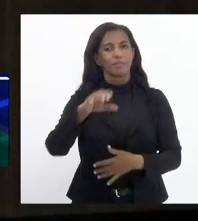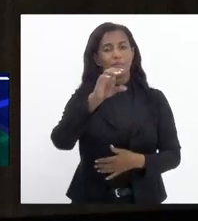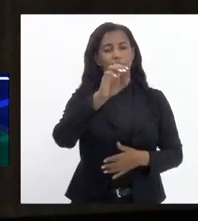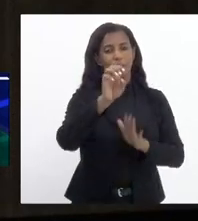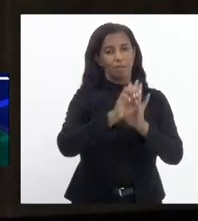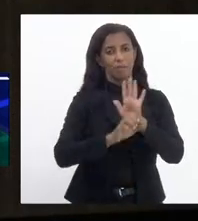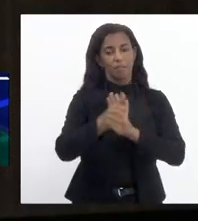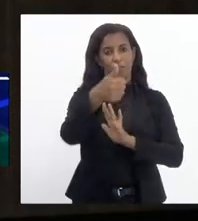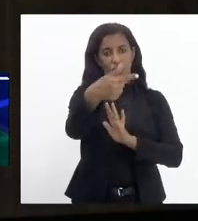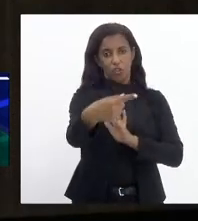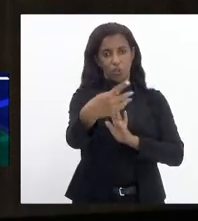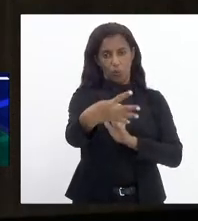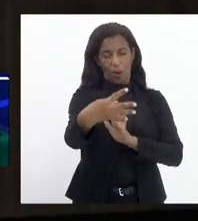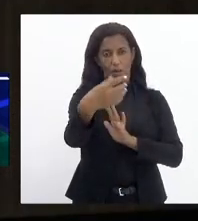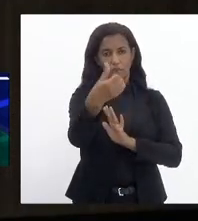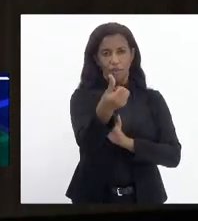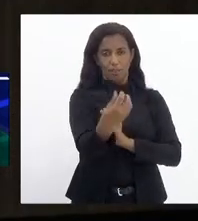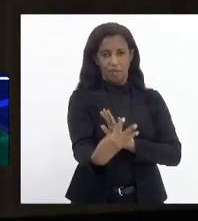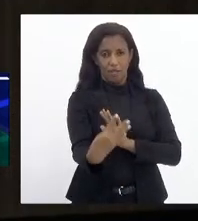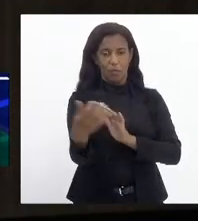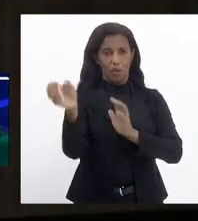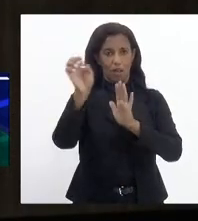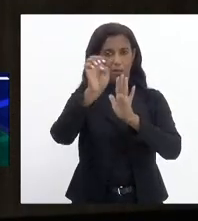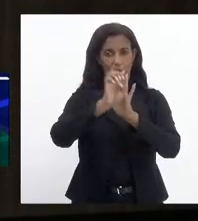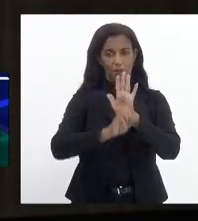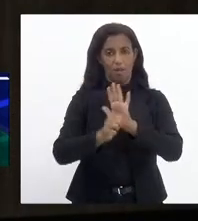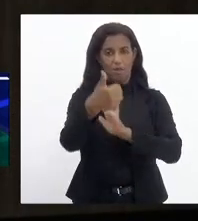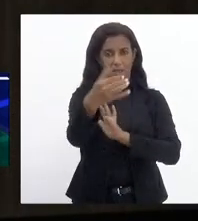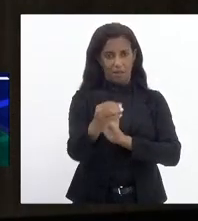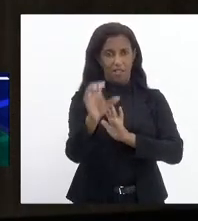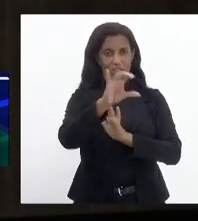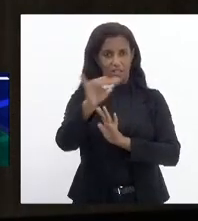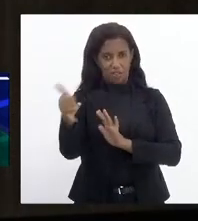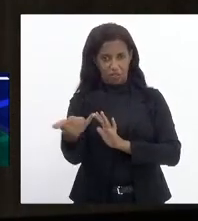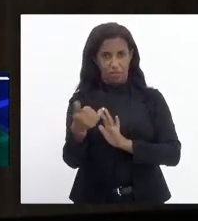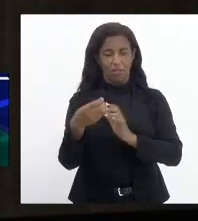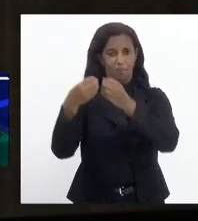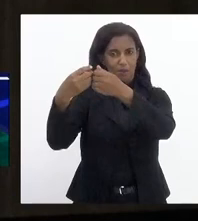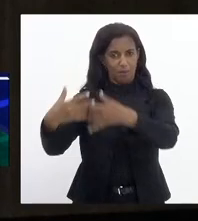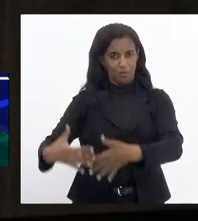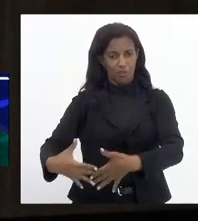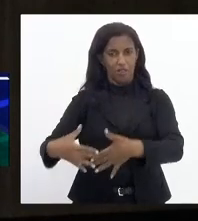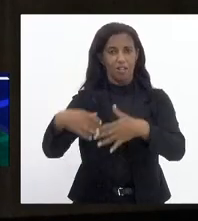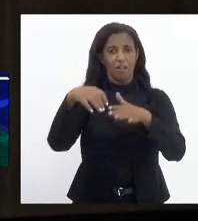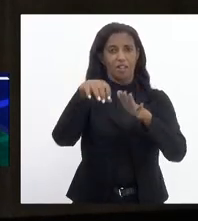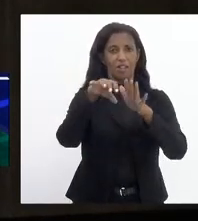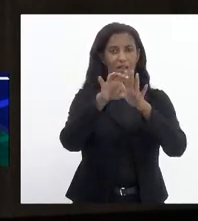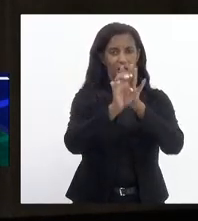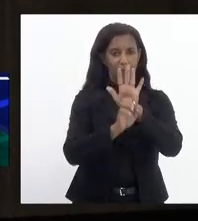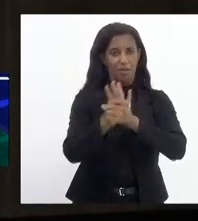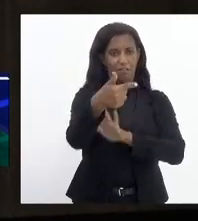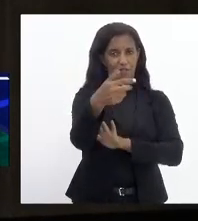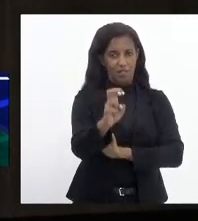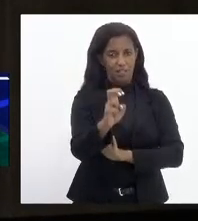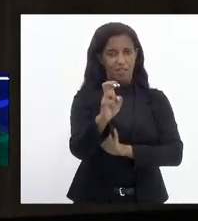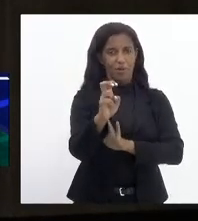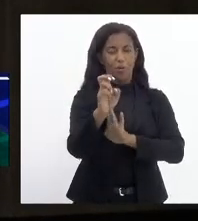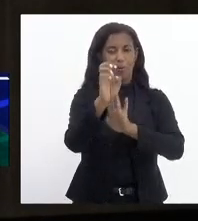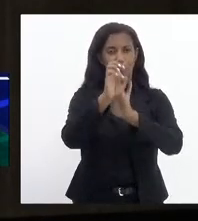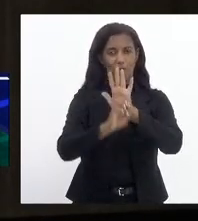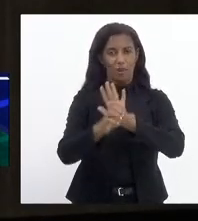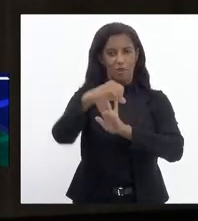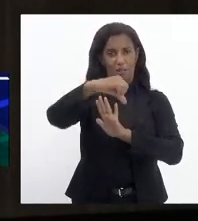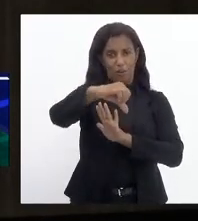emendas 24 e 64, pela emenda 10 da CCJ, pela prejudicabilidade da emenda 25, pela emenda 9 da